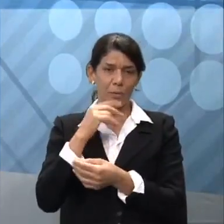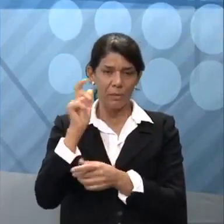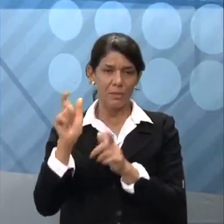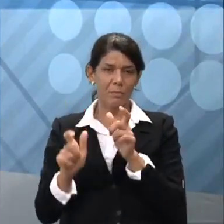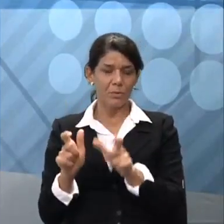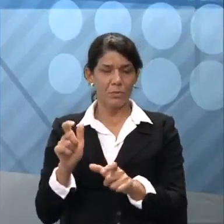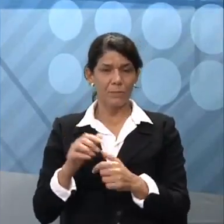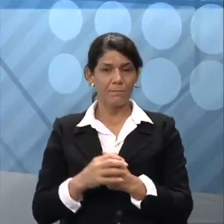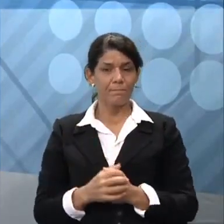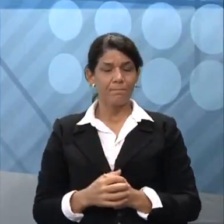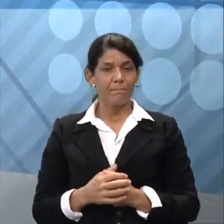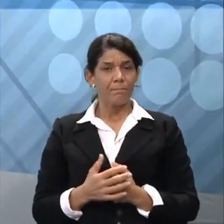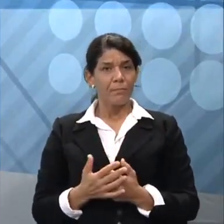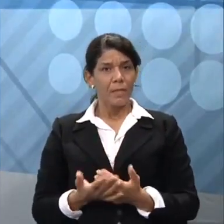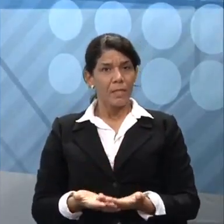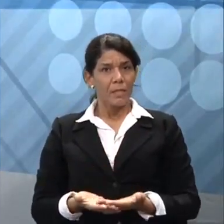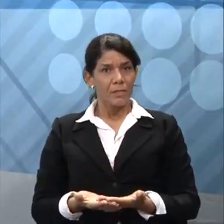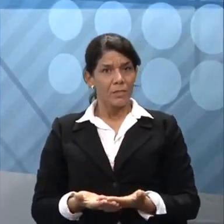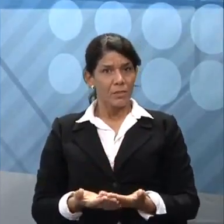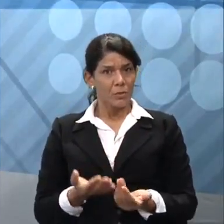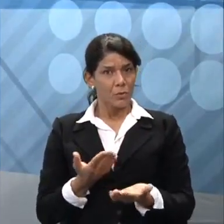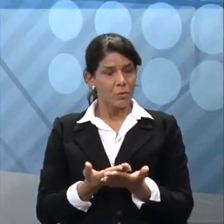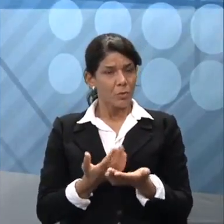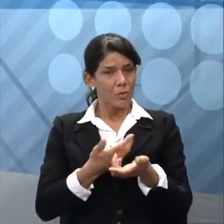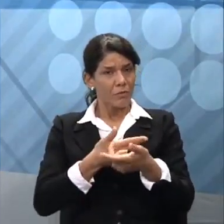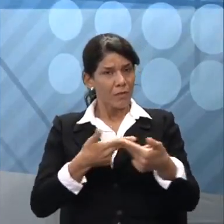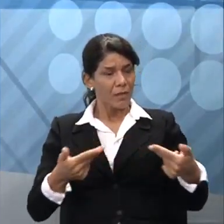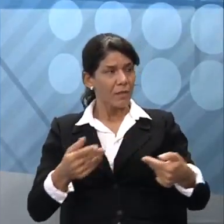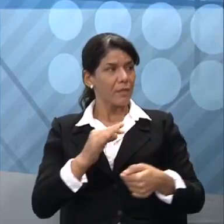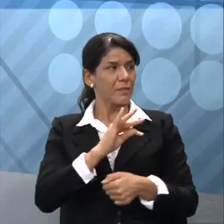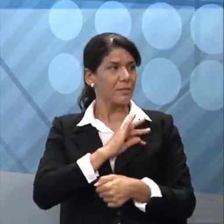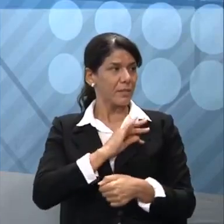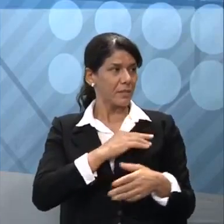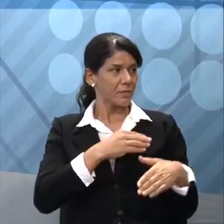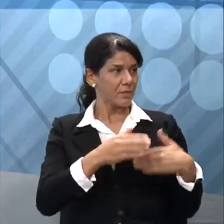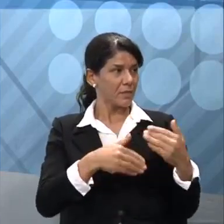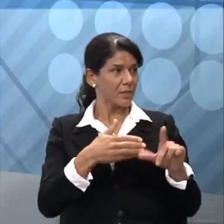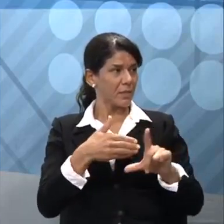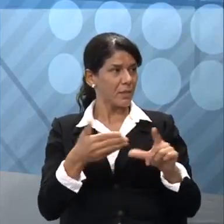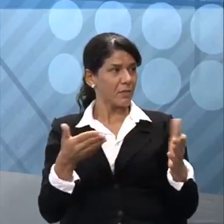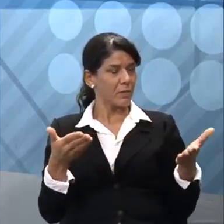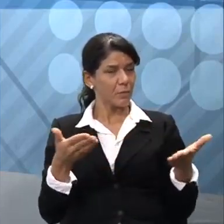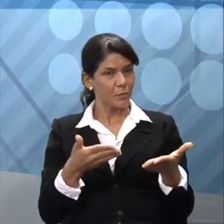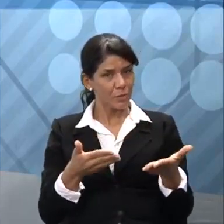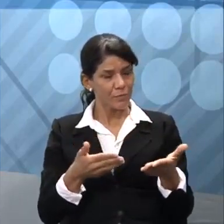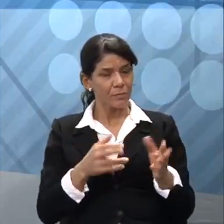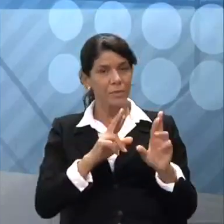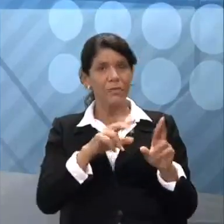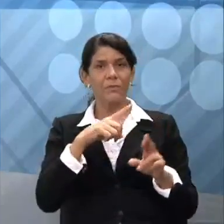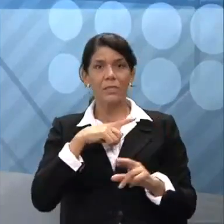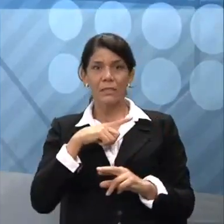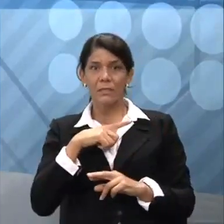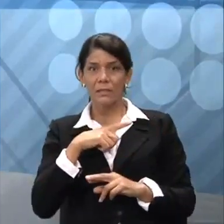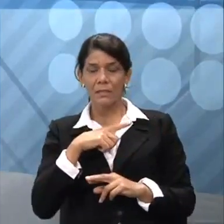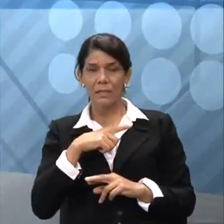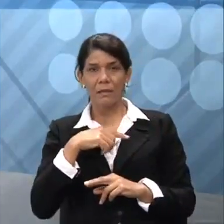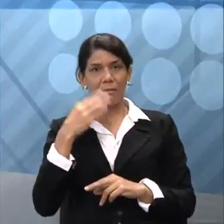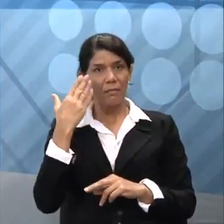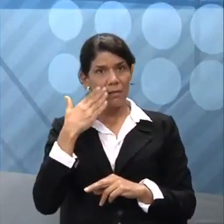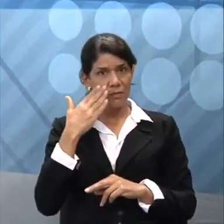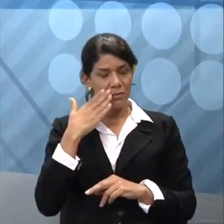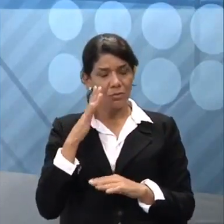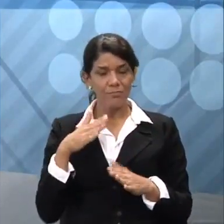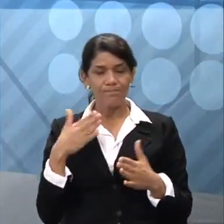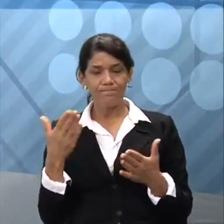paciente. Tá? Nós desenvolvemos inúmeras técnicas ao longo dessa aula prática. Espero que você tenha compreendido